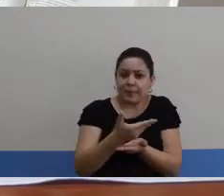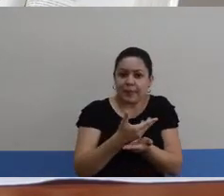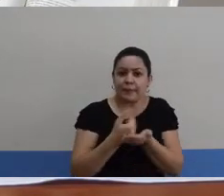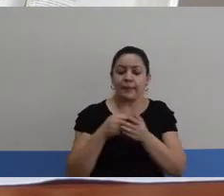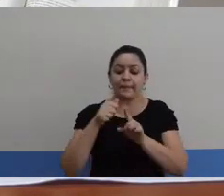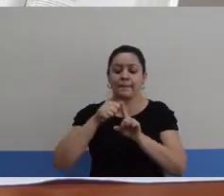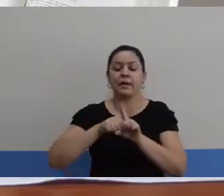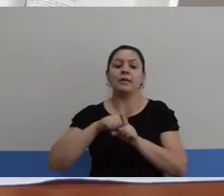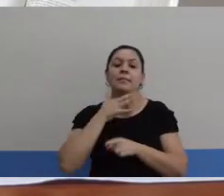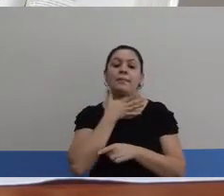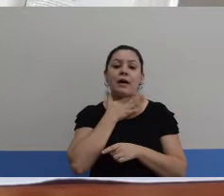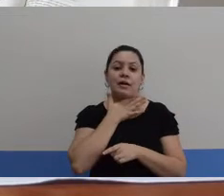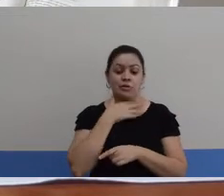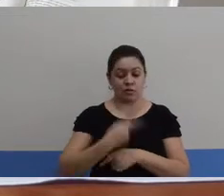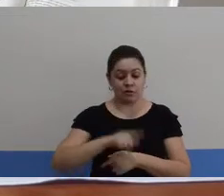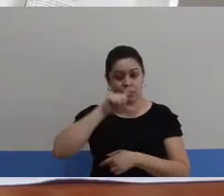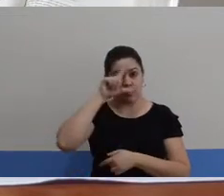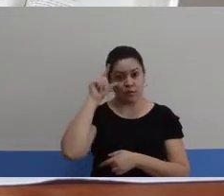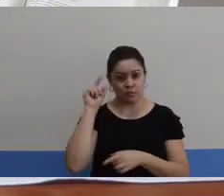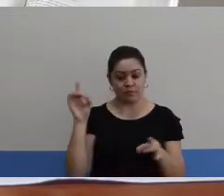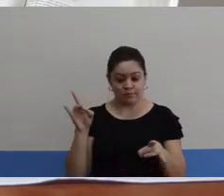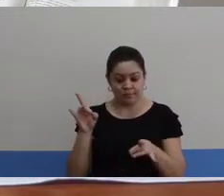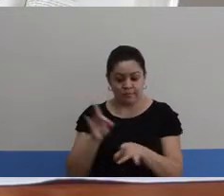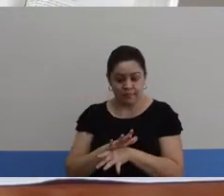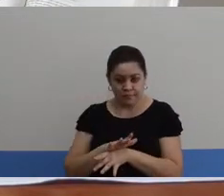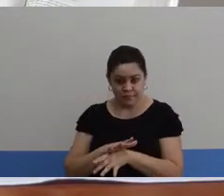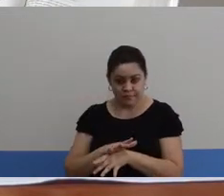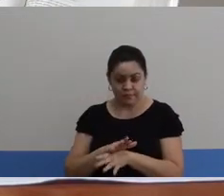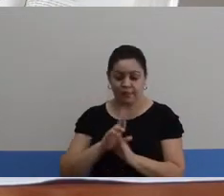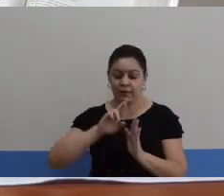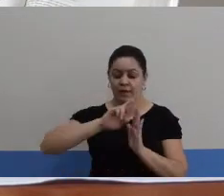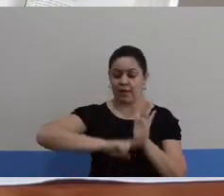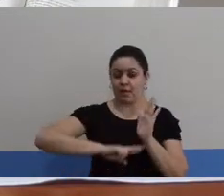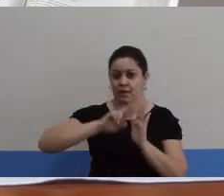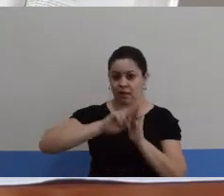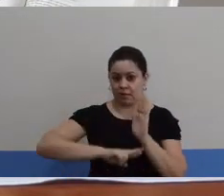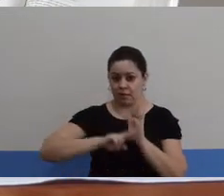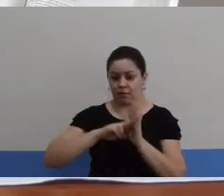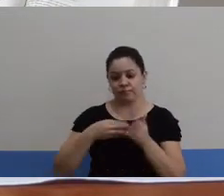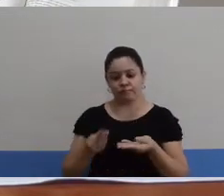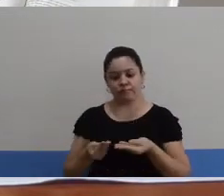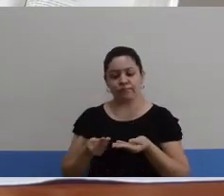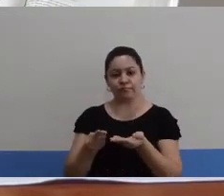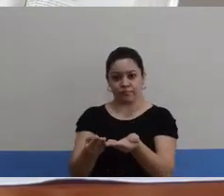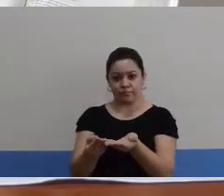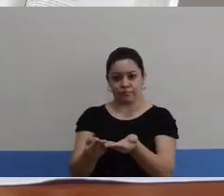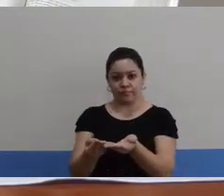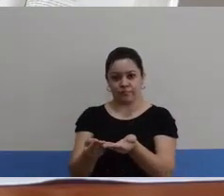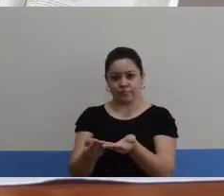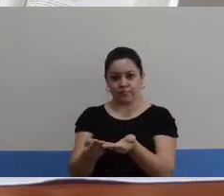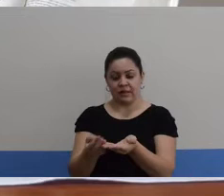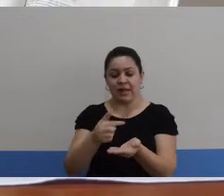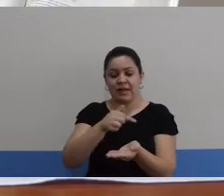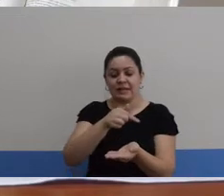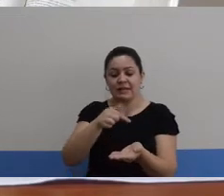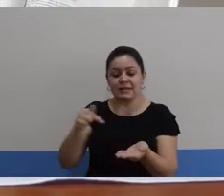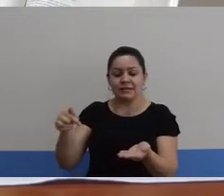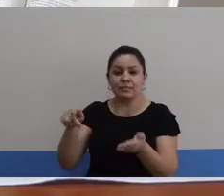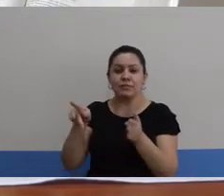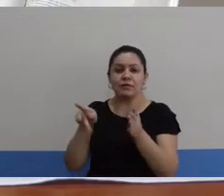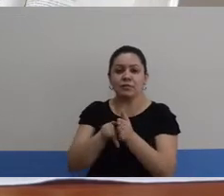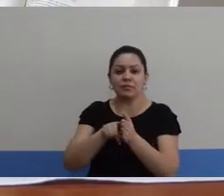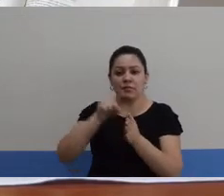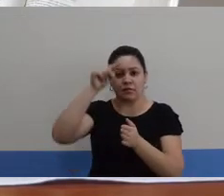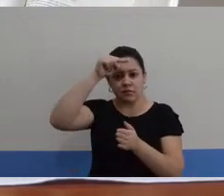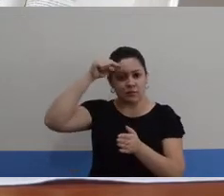março. Aqui na nossa diocese, os relatórios estarão sendo entregues na Semana Santa, na